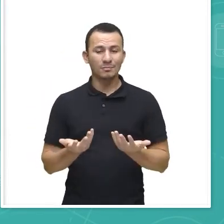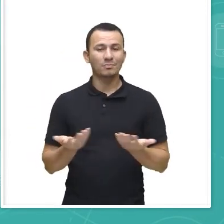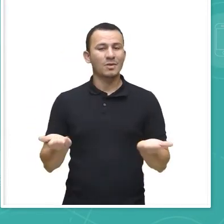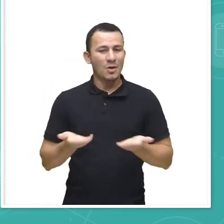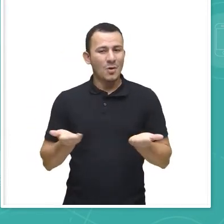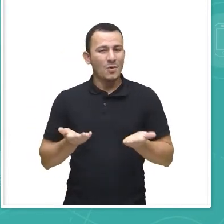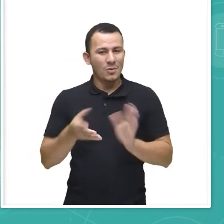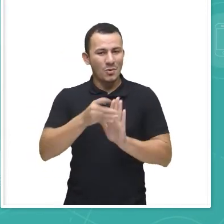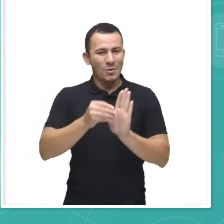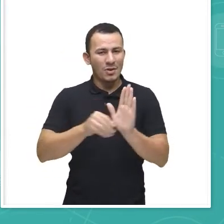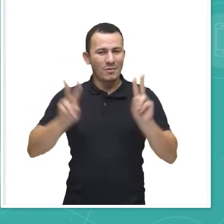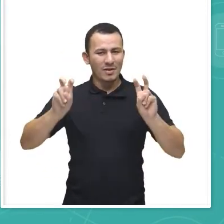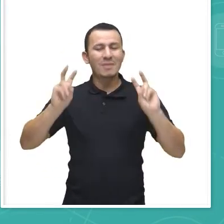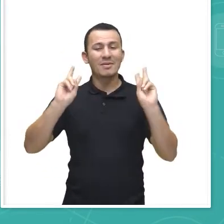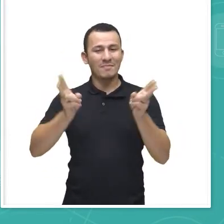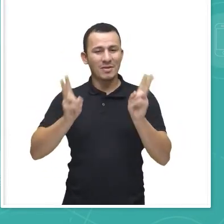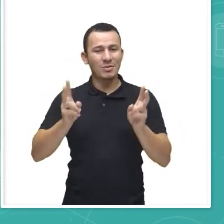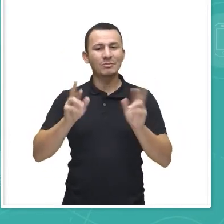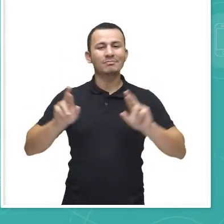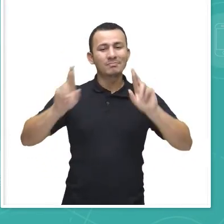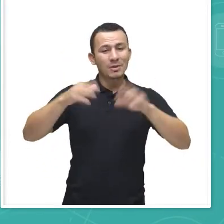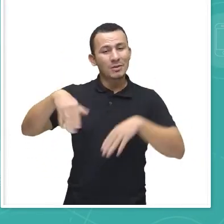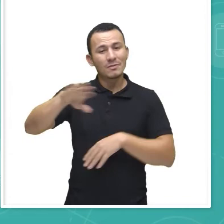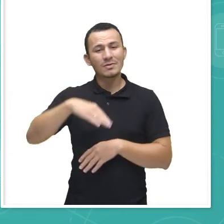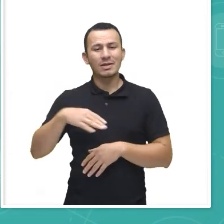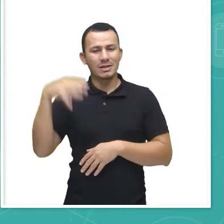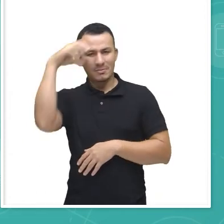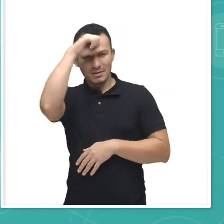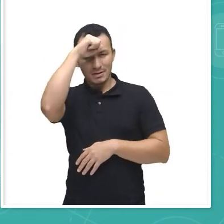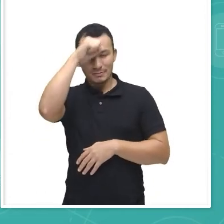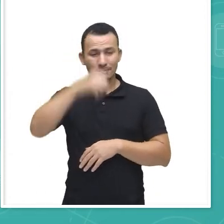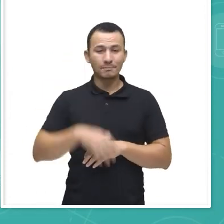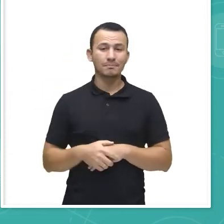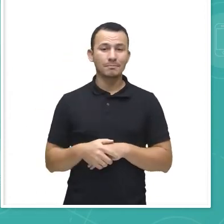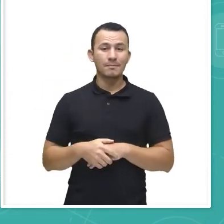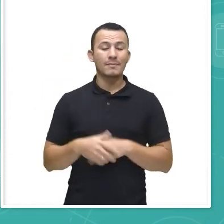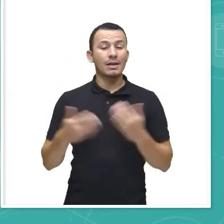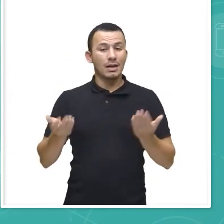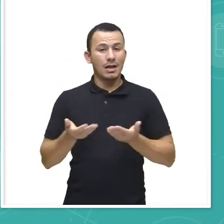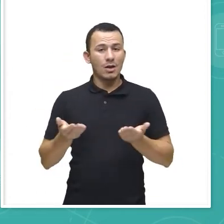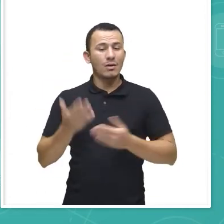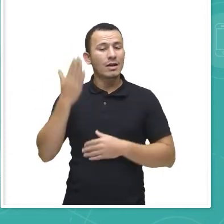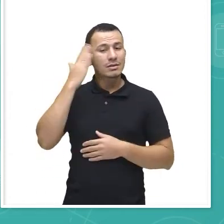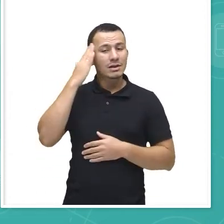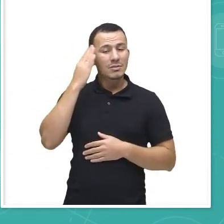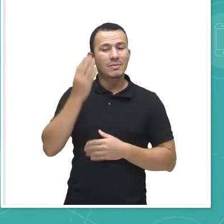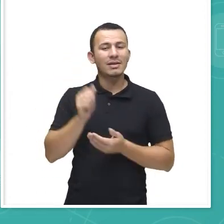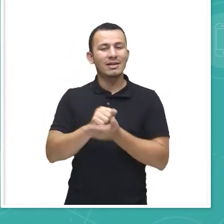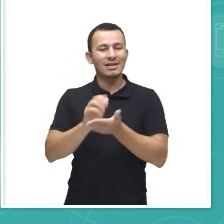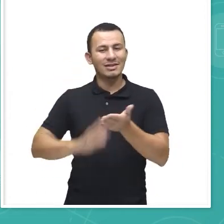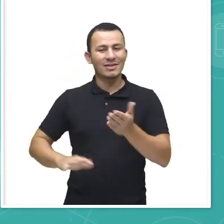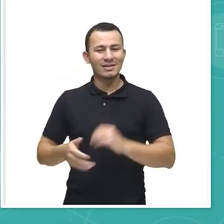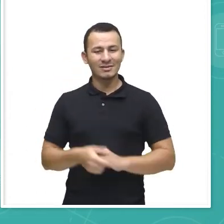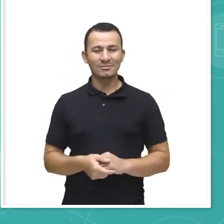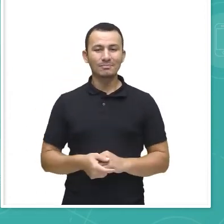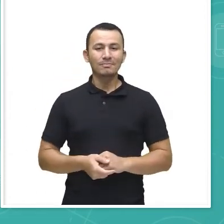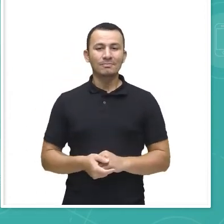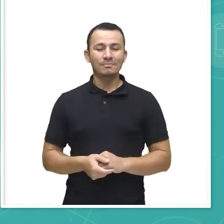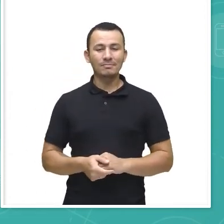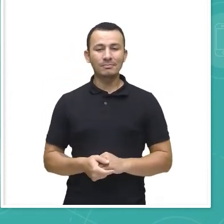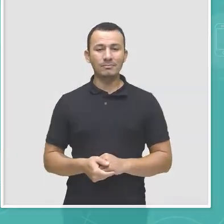a nossa aula de hoje. Espero que todos tenham feito um ótimo aprendizado e para isso nós vamos ver então a nossa DLI.